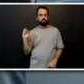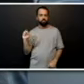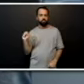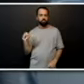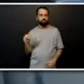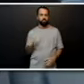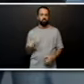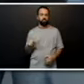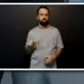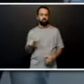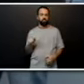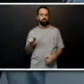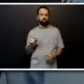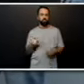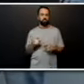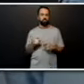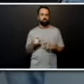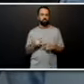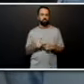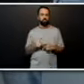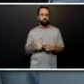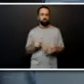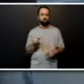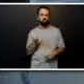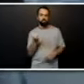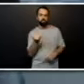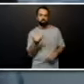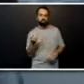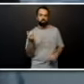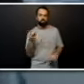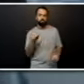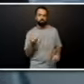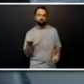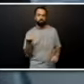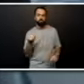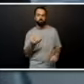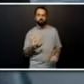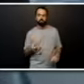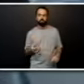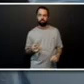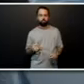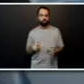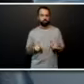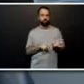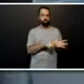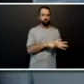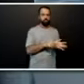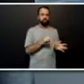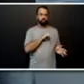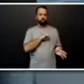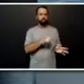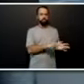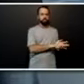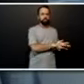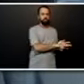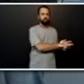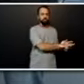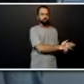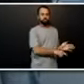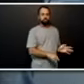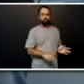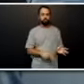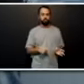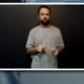contagem, e introduzimos os números negativos, aonde a gente vê